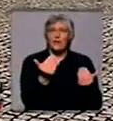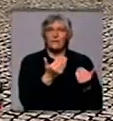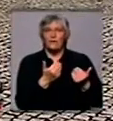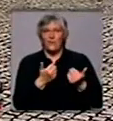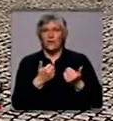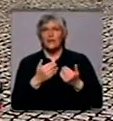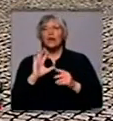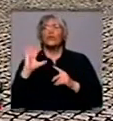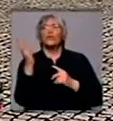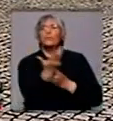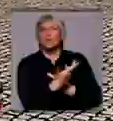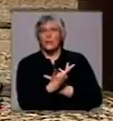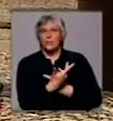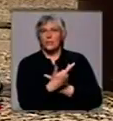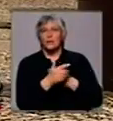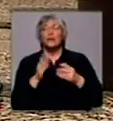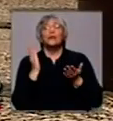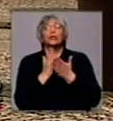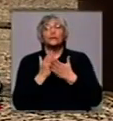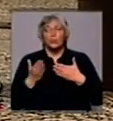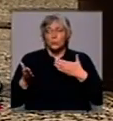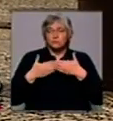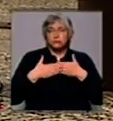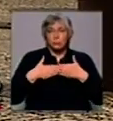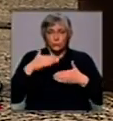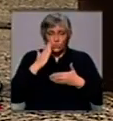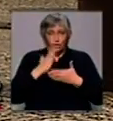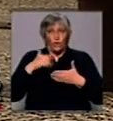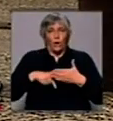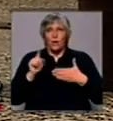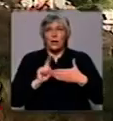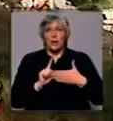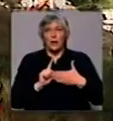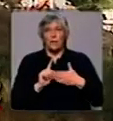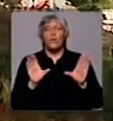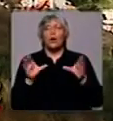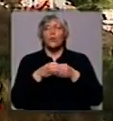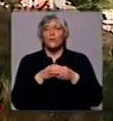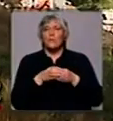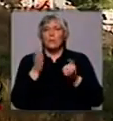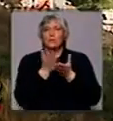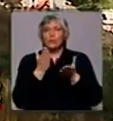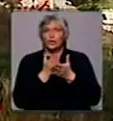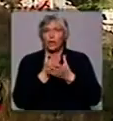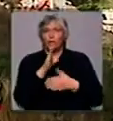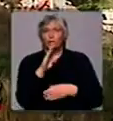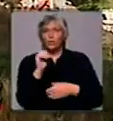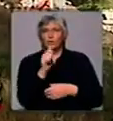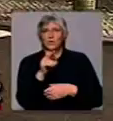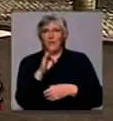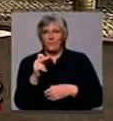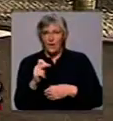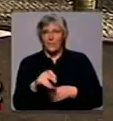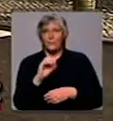que a escola não se feche atrás destes portões. O agrupamento de escolas Josefa de Óbidos e o município há muito